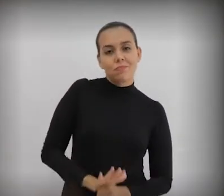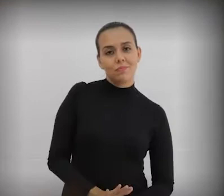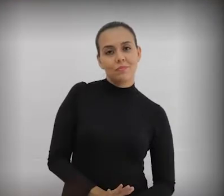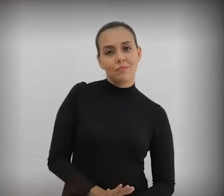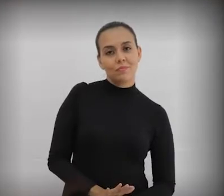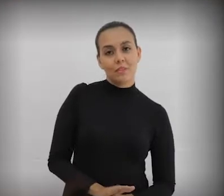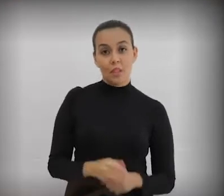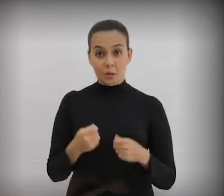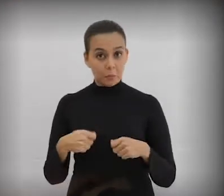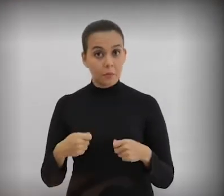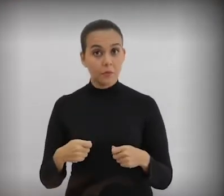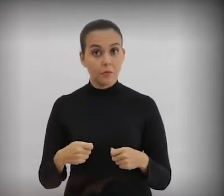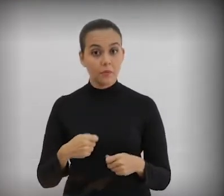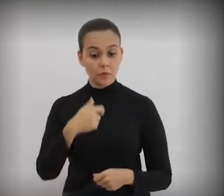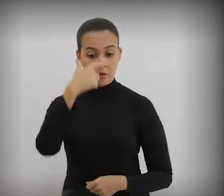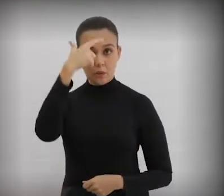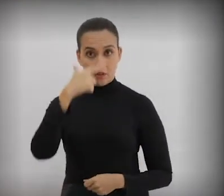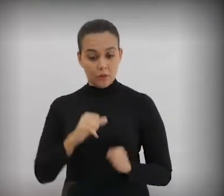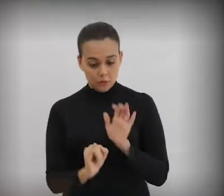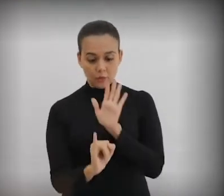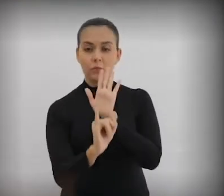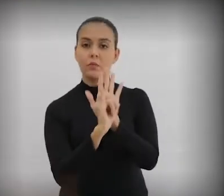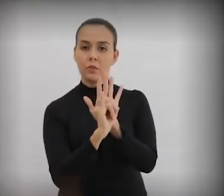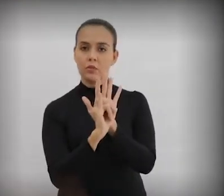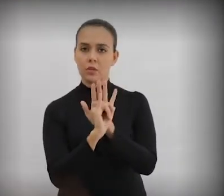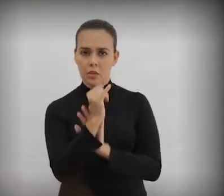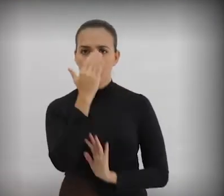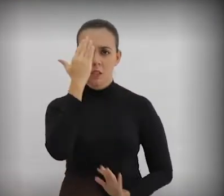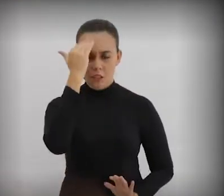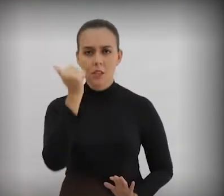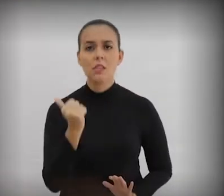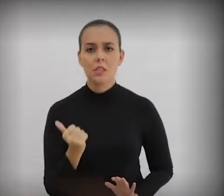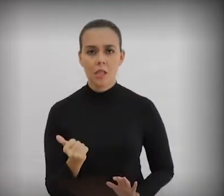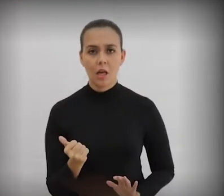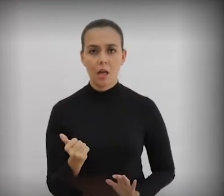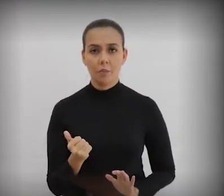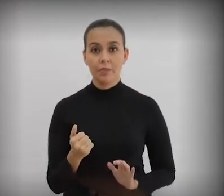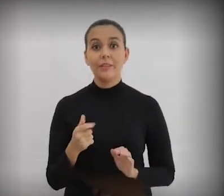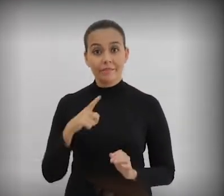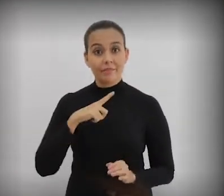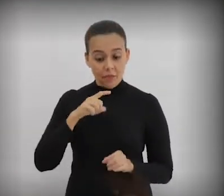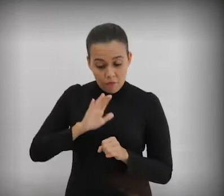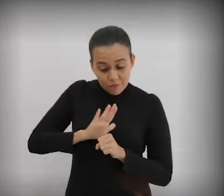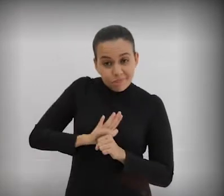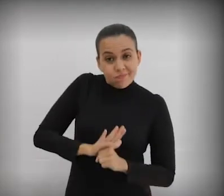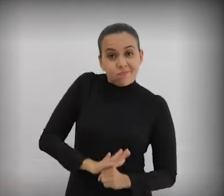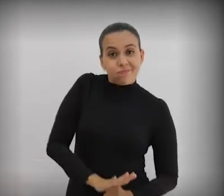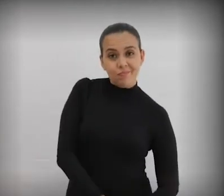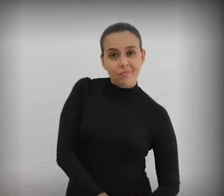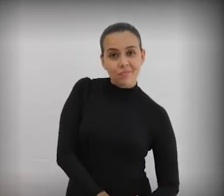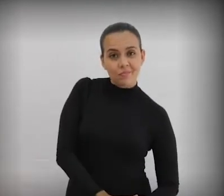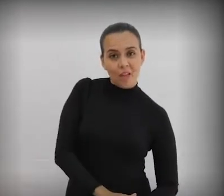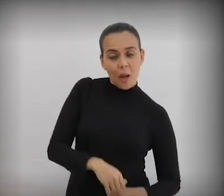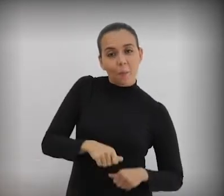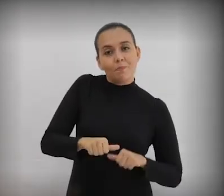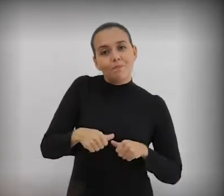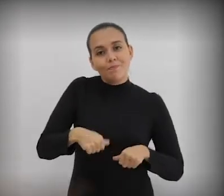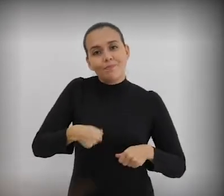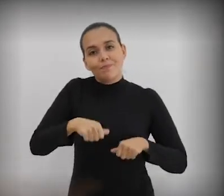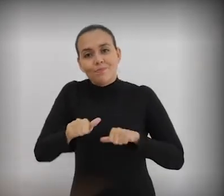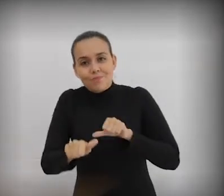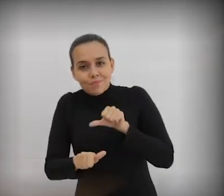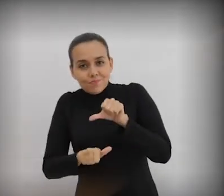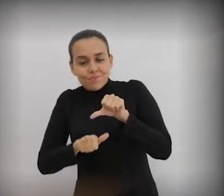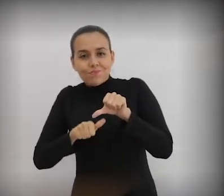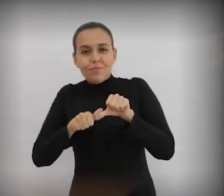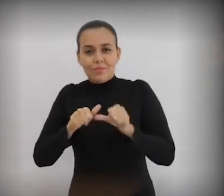uma identidade que ele sabe que foi construída com vista à opressão, para de dentro dela construir outra narrativa, desconstruir